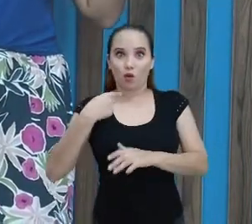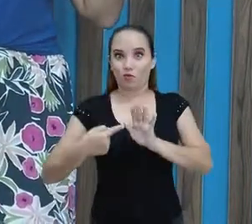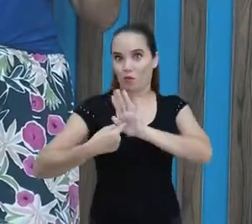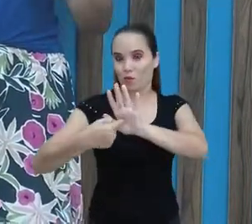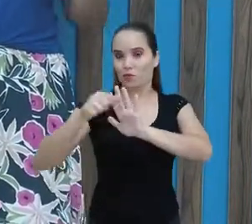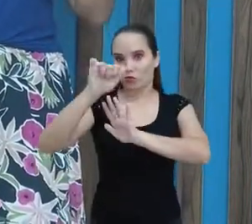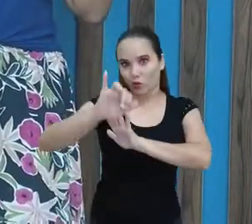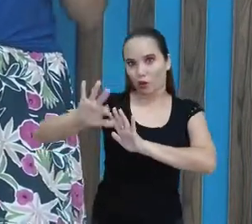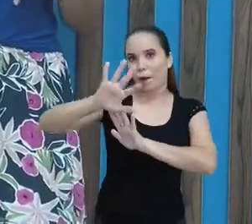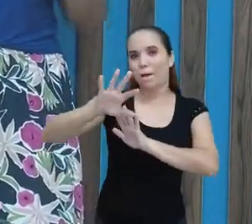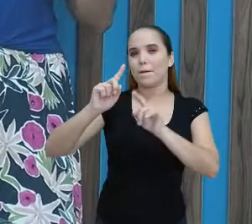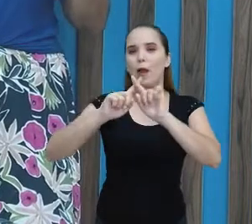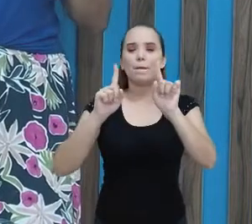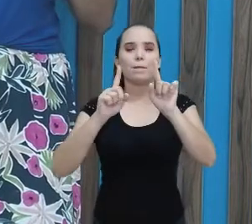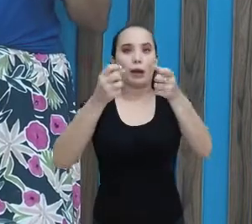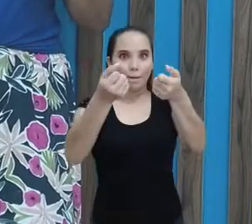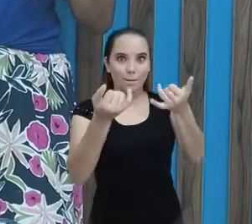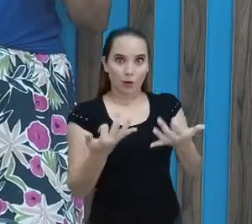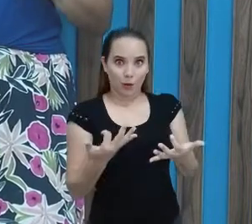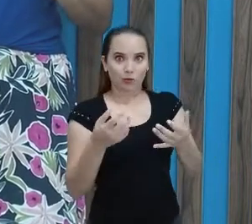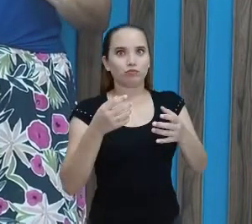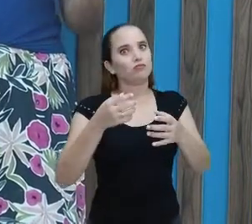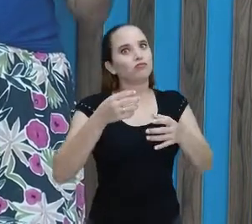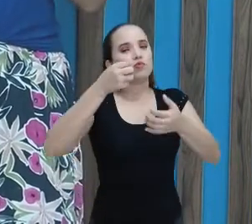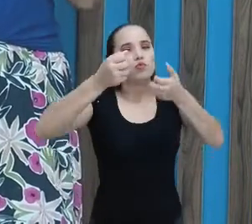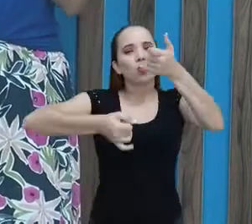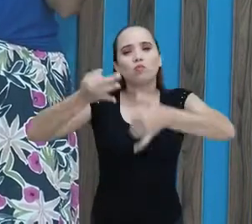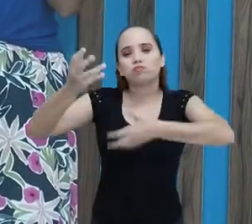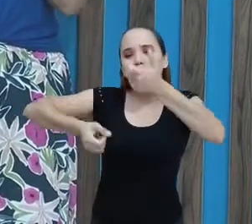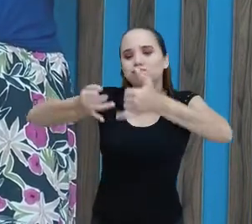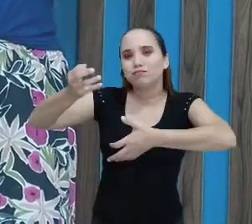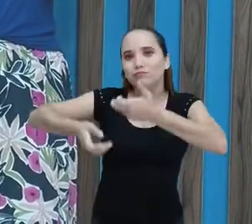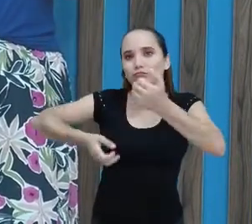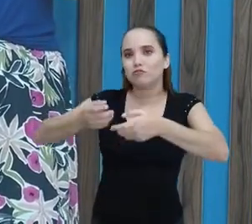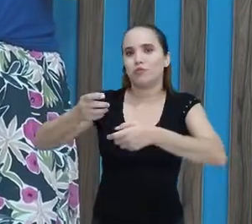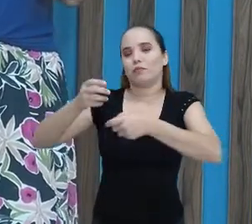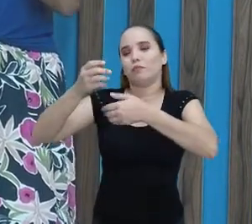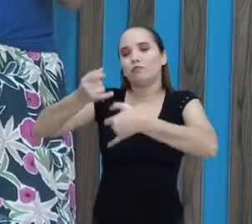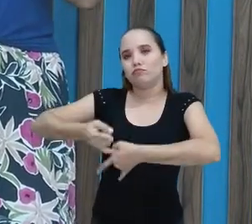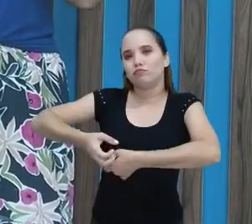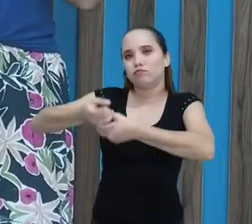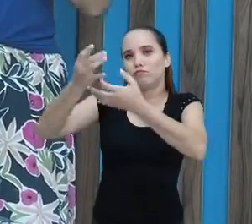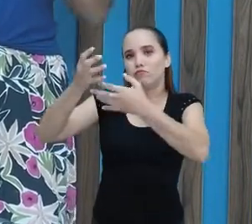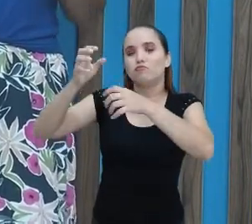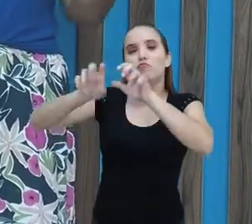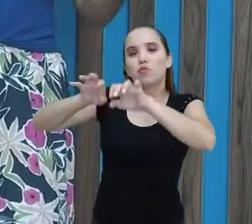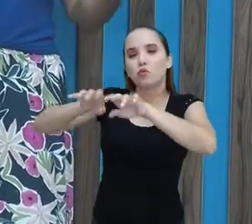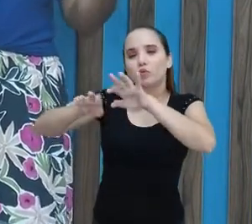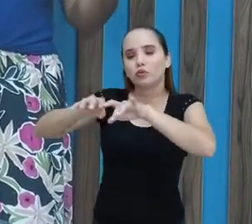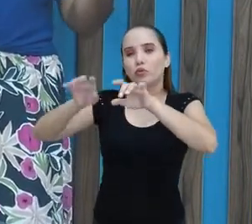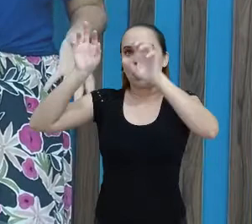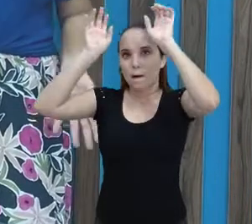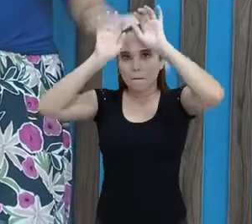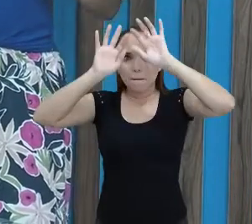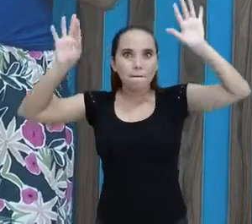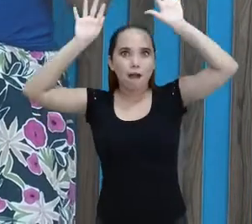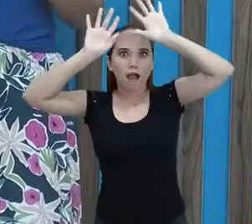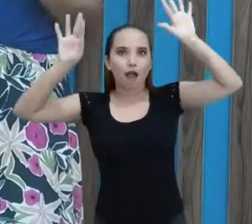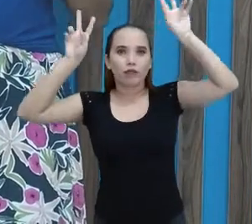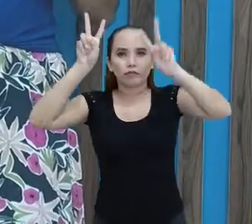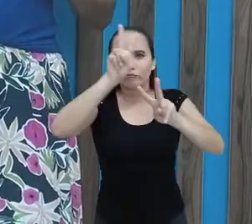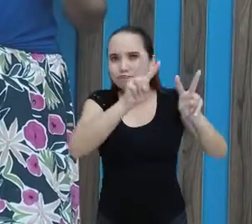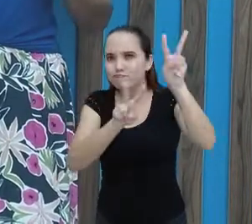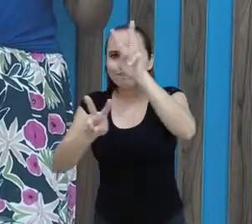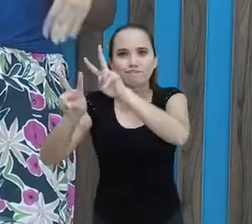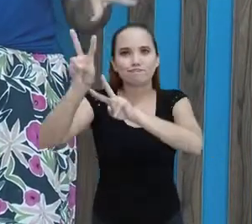Mas aí eu quero saber, me contem nos comentários se vocês conseguiram imaginar uma imagem, imaginar uma imagem é ótimo,